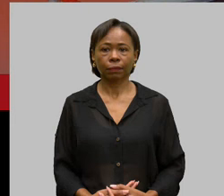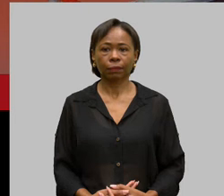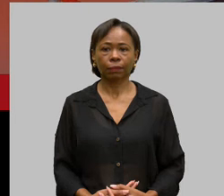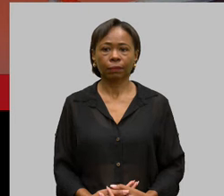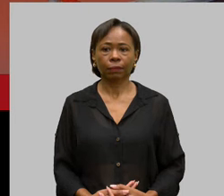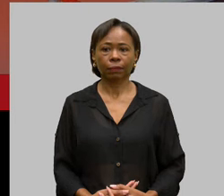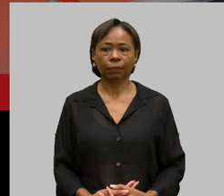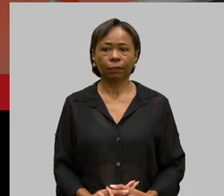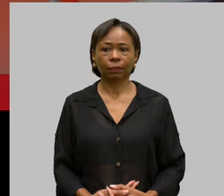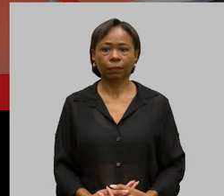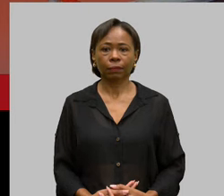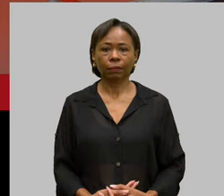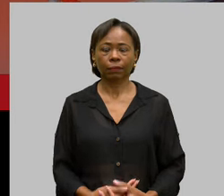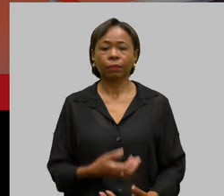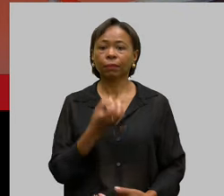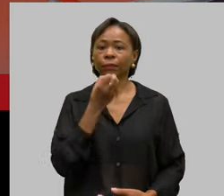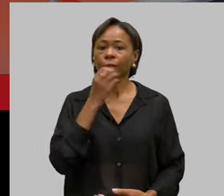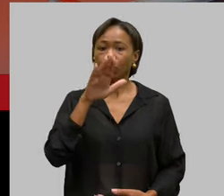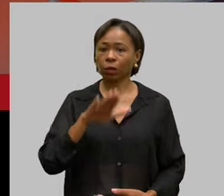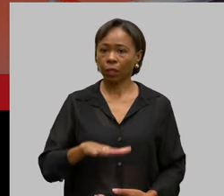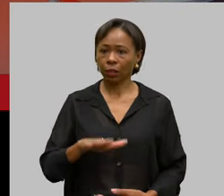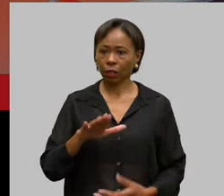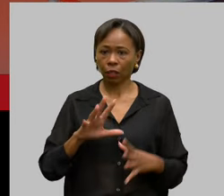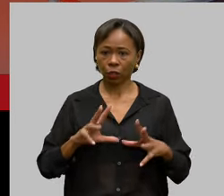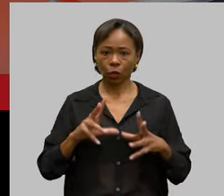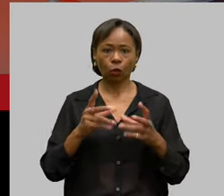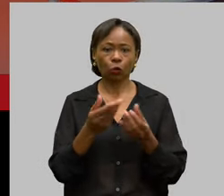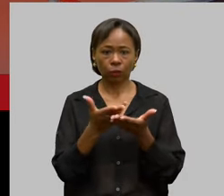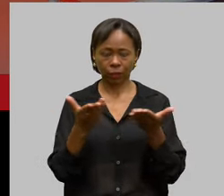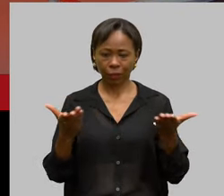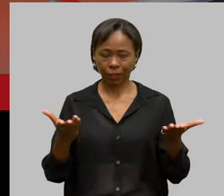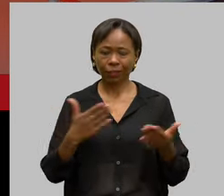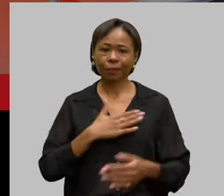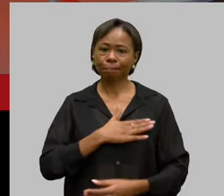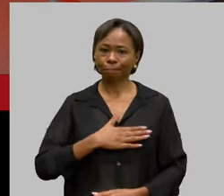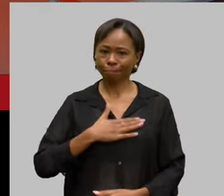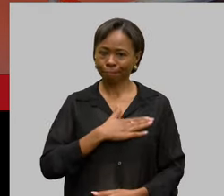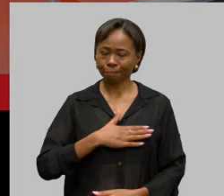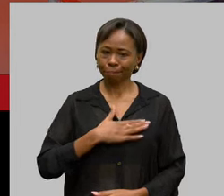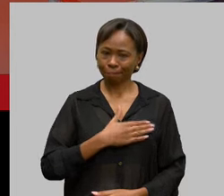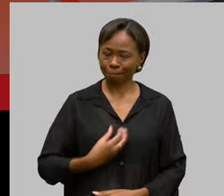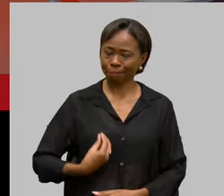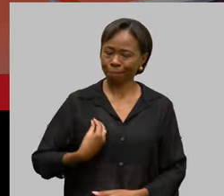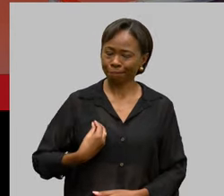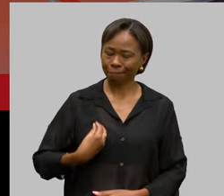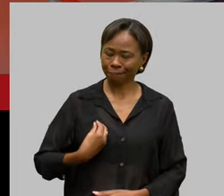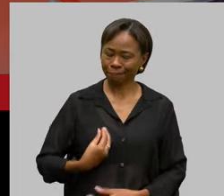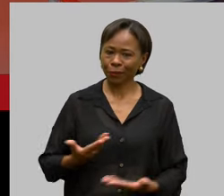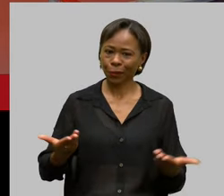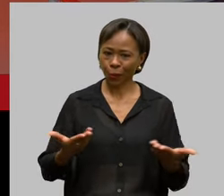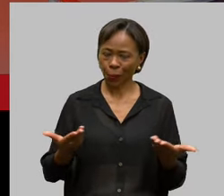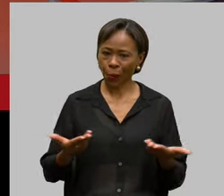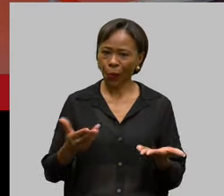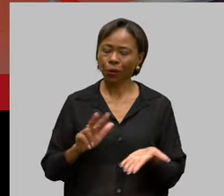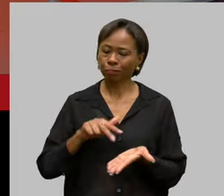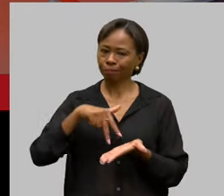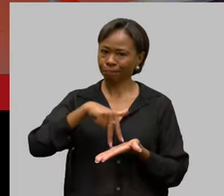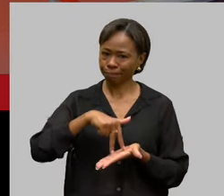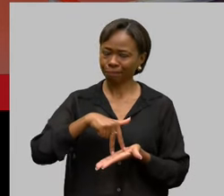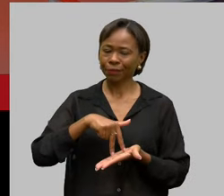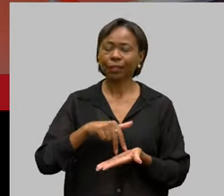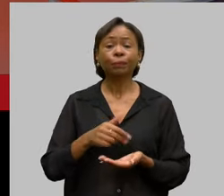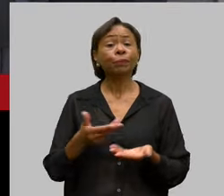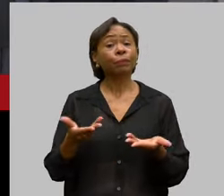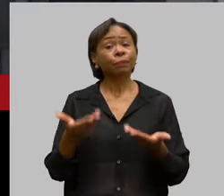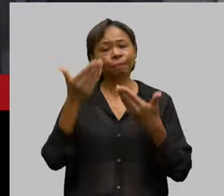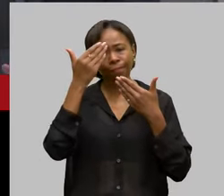SL Boa tarde a todas e a to todos satisfação é uma grande alegria poder estar aqui colaborando gostaria de de